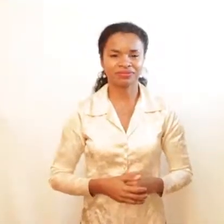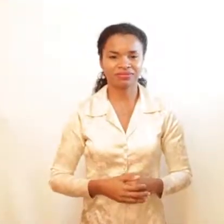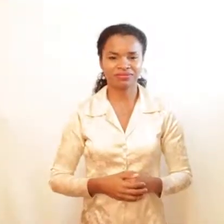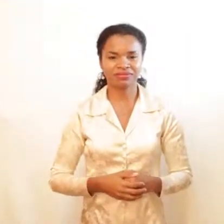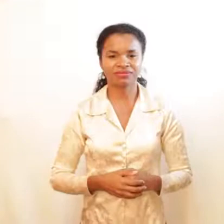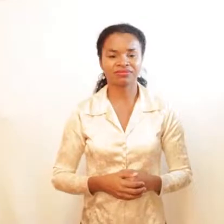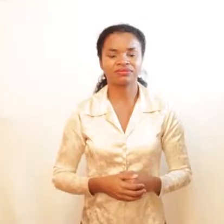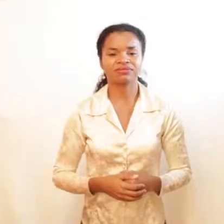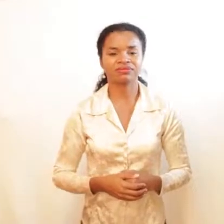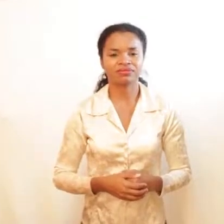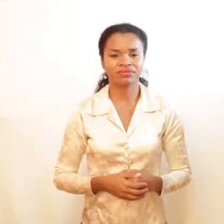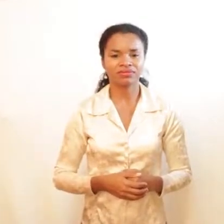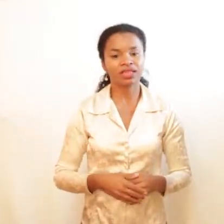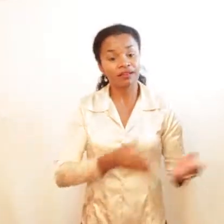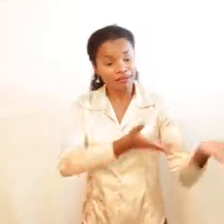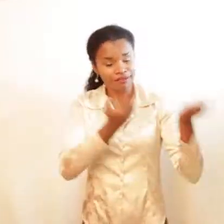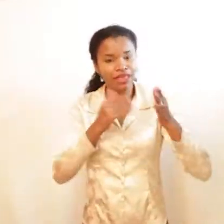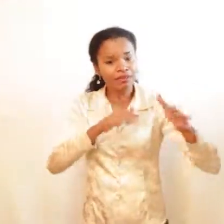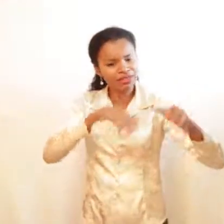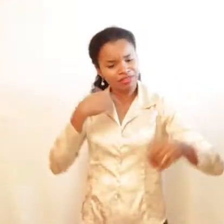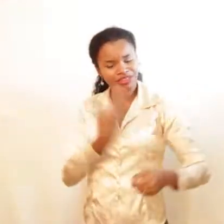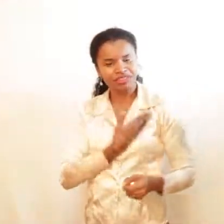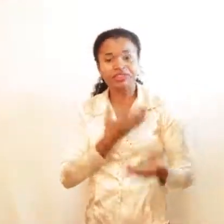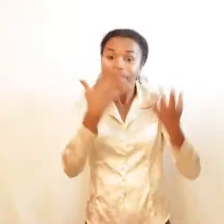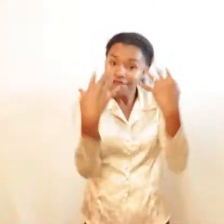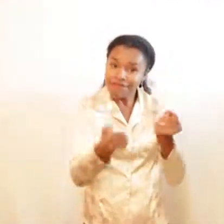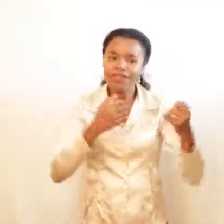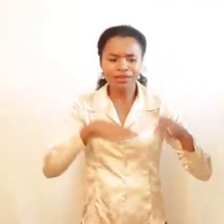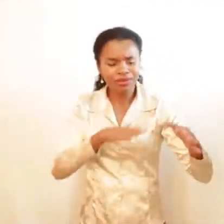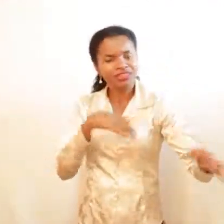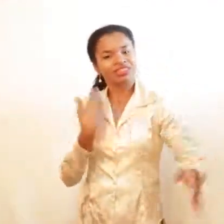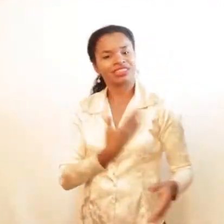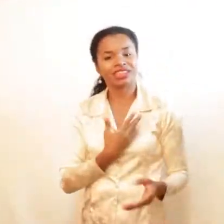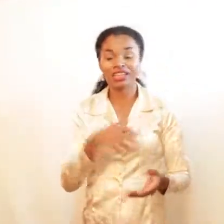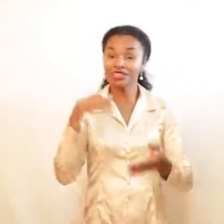brasileiras. Vem marchar com a gente! Vem